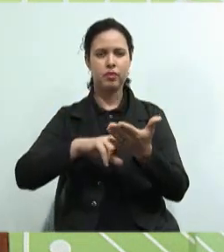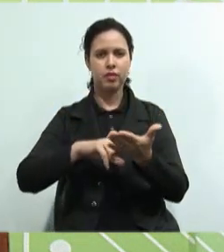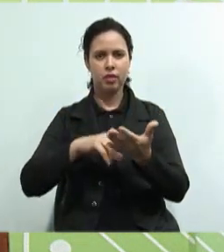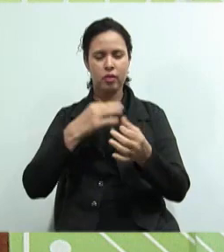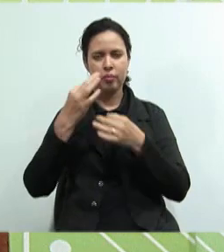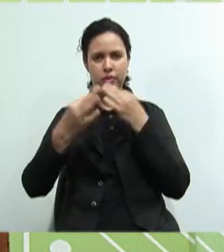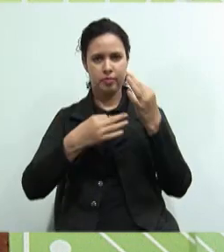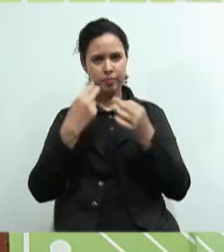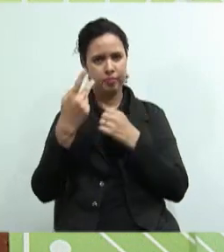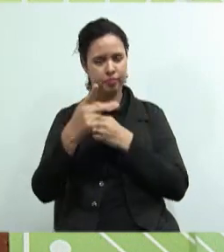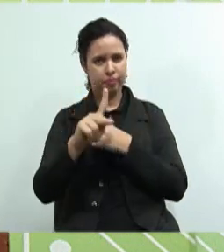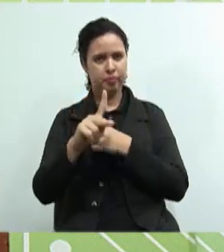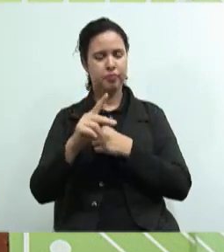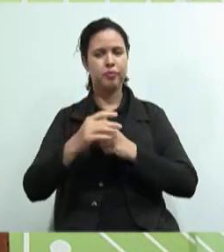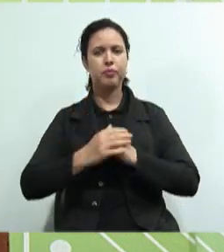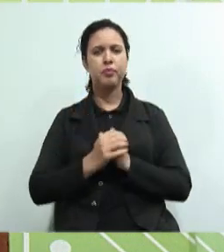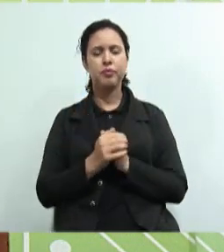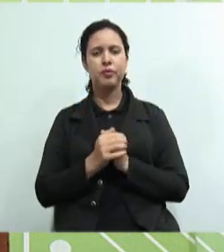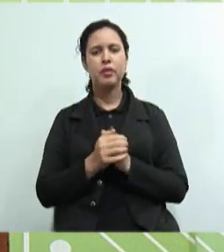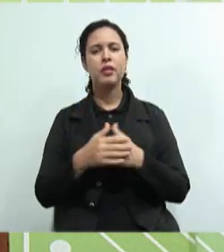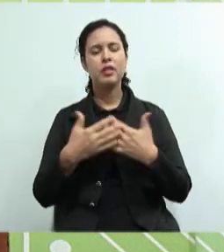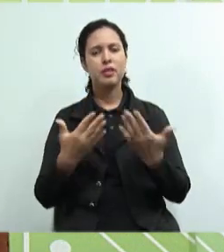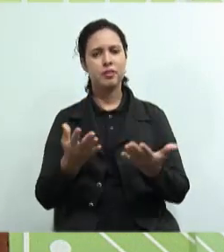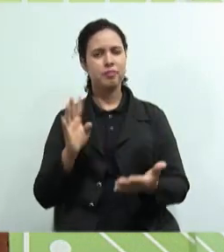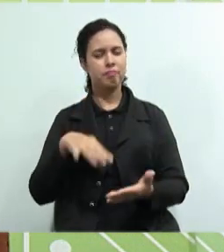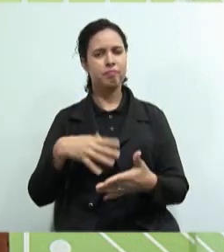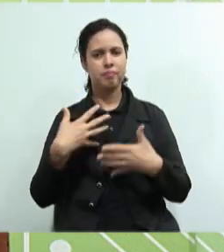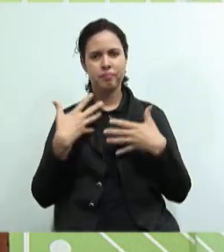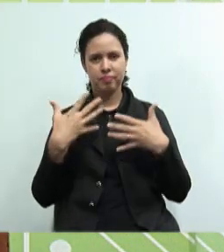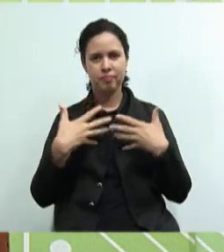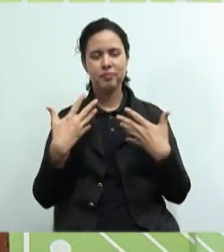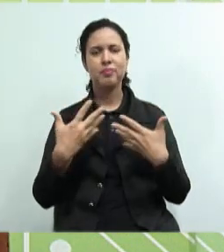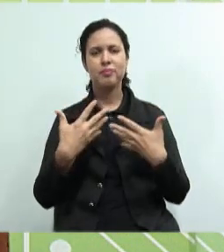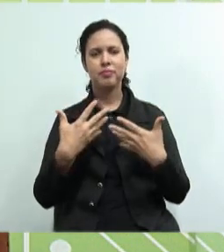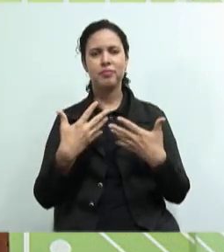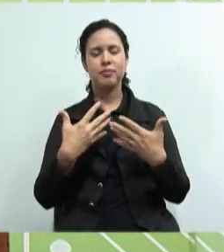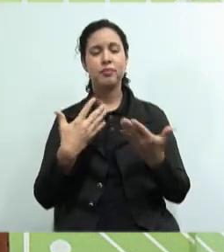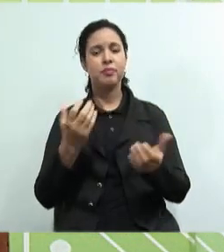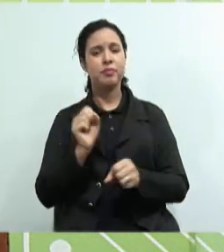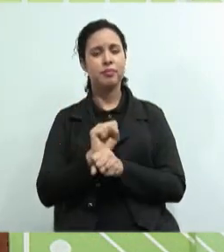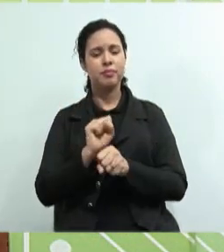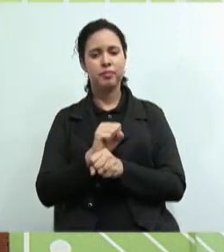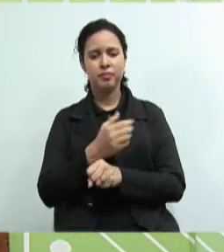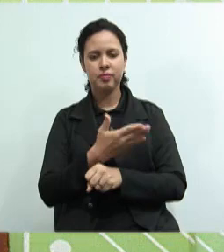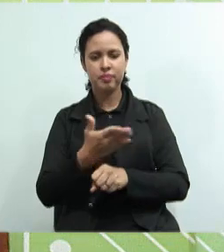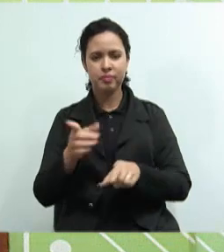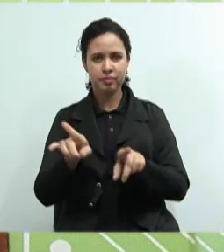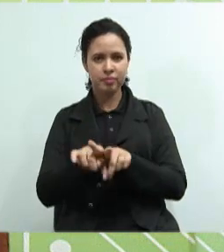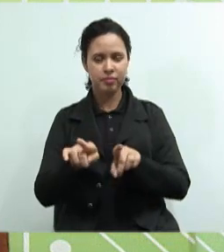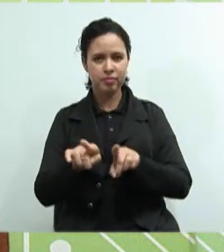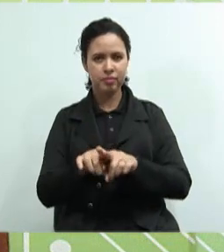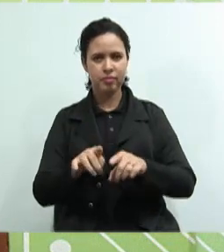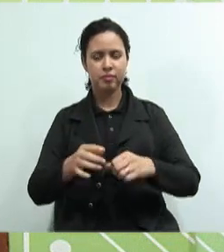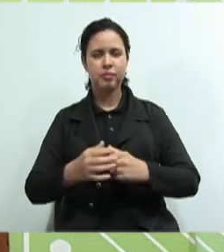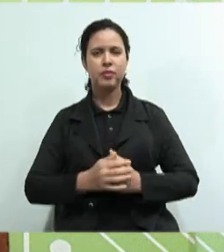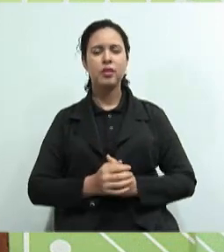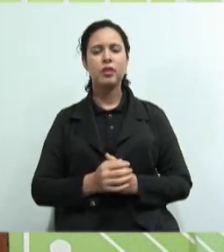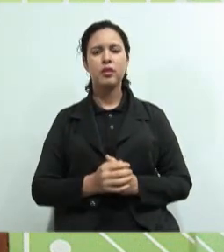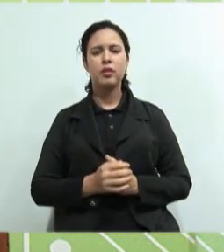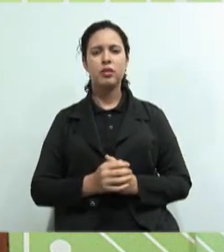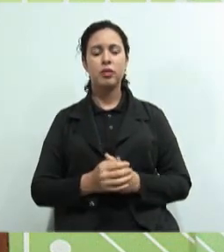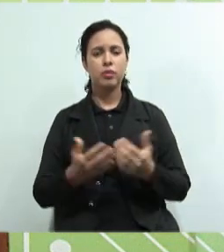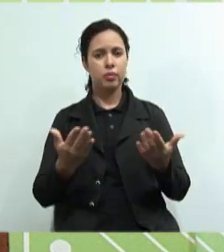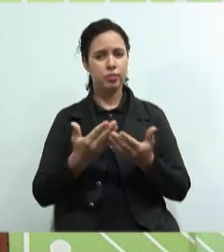aqui. A sua participação deixa a nossa aula muito mais empolgante pra gente. Espero que pra você também. Na aula de hoje nós falamos um pouquinho